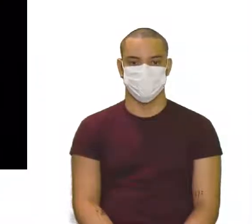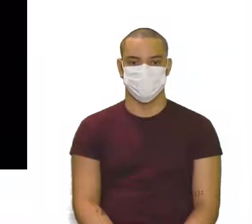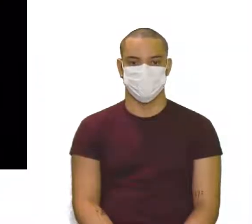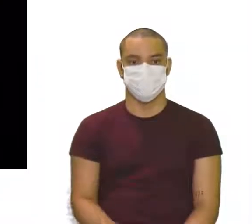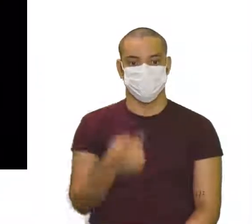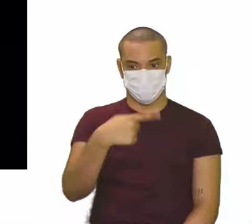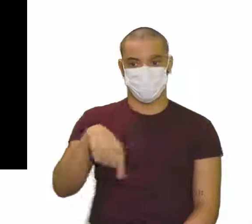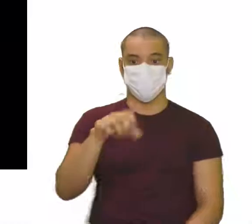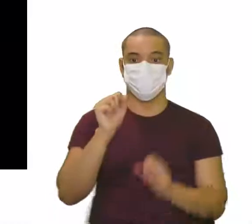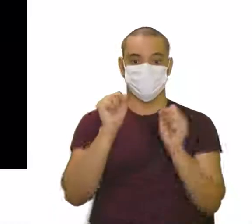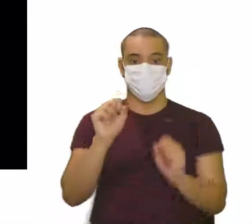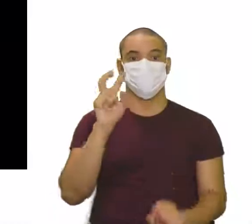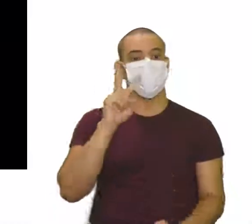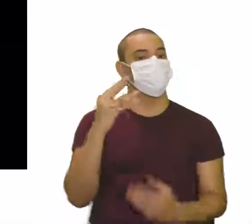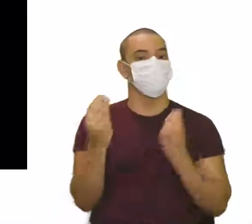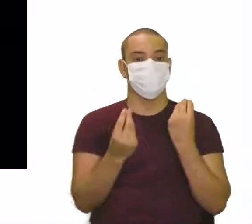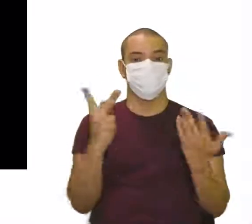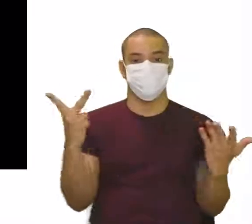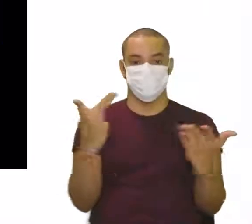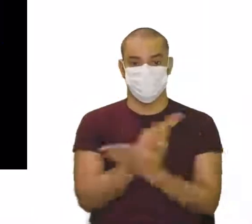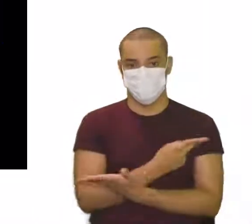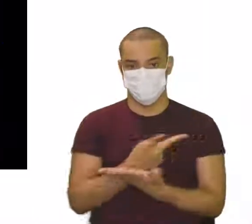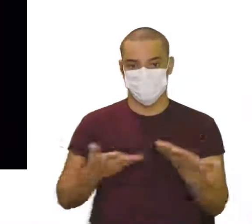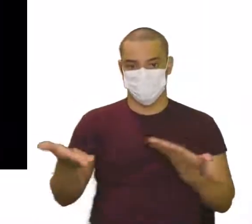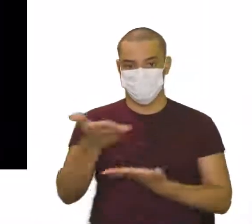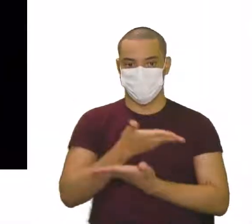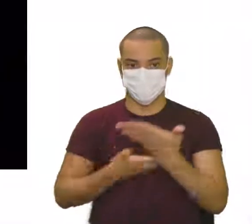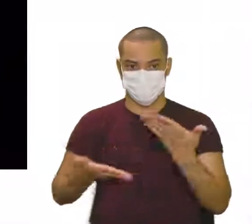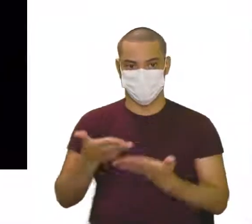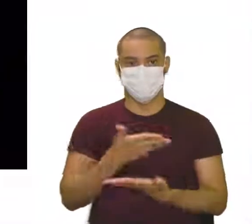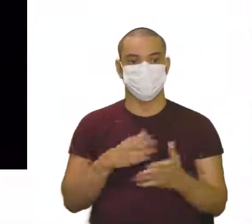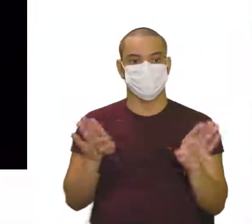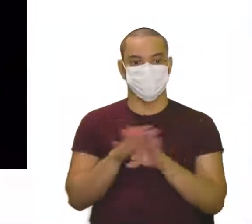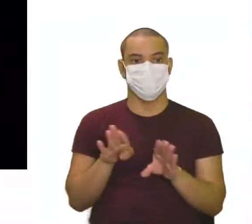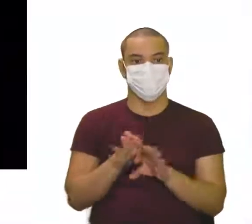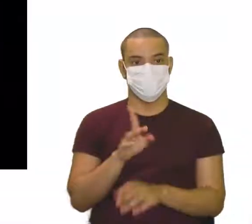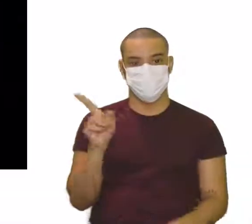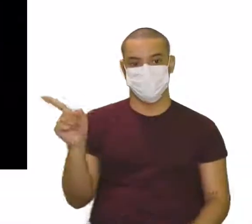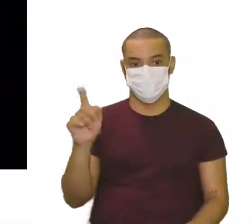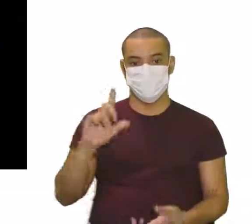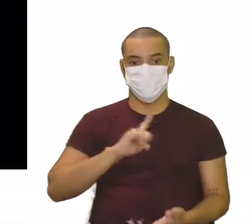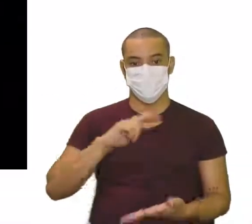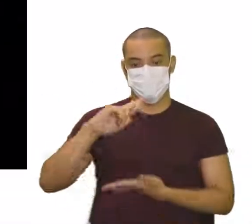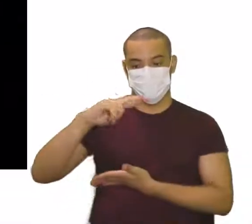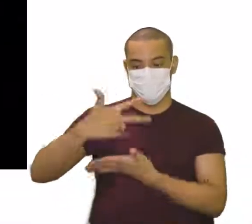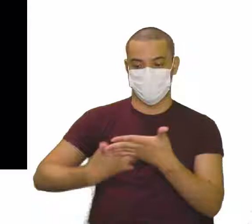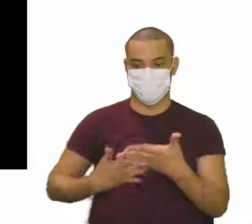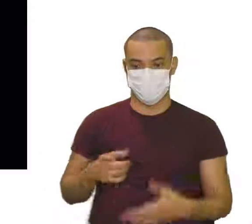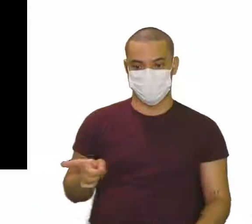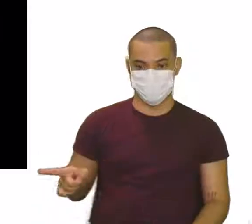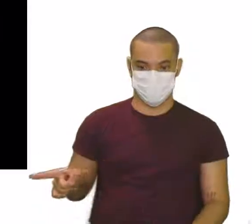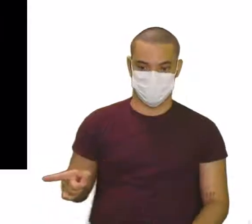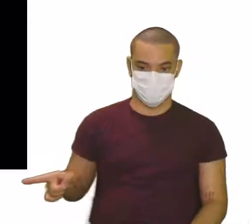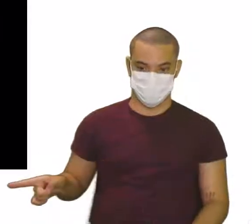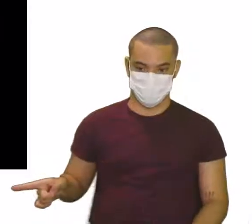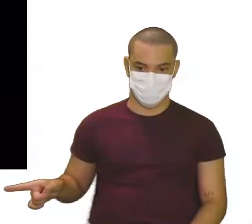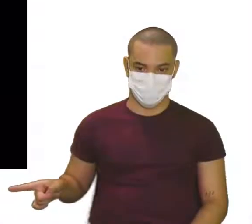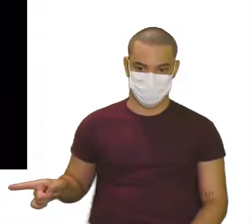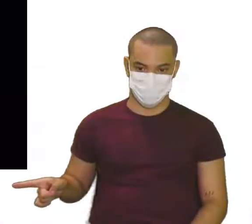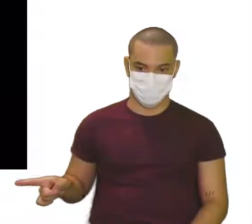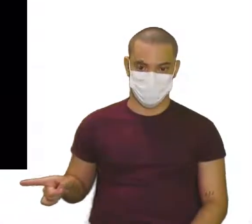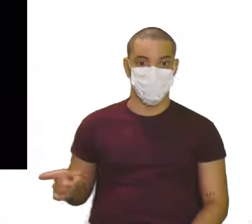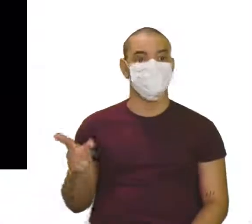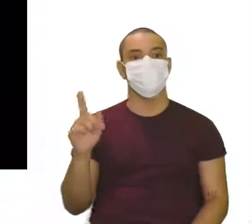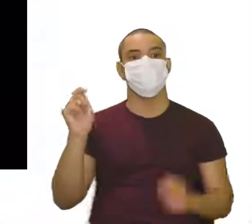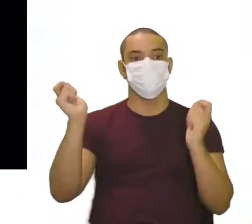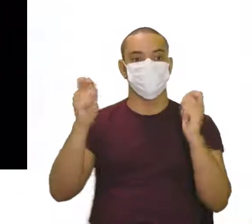essa interação. E aqui eu já deixei no cantinho, ó, nesse GIF aqui, que tem a referência dele aqui embaixo. Aqui no cantinho nós podemos ver